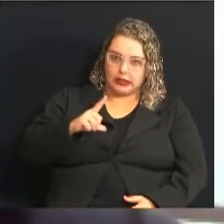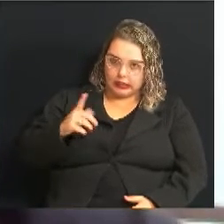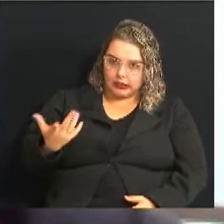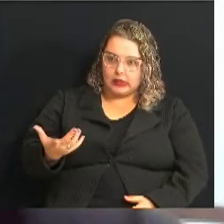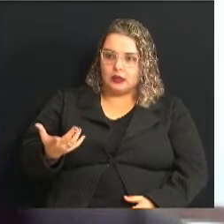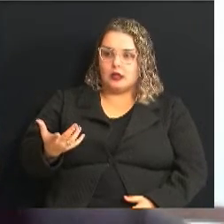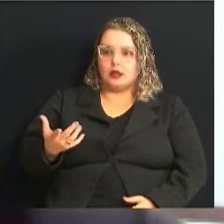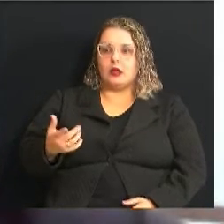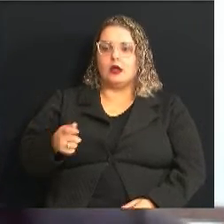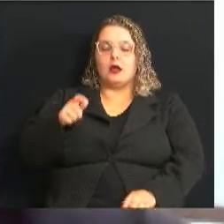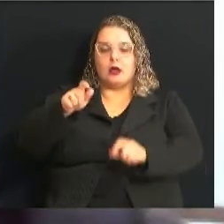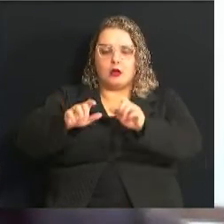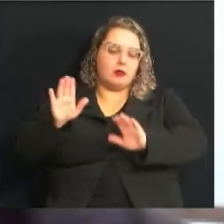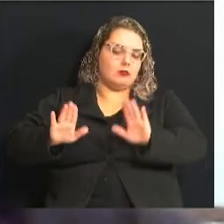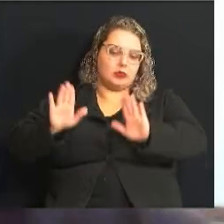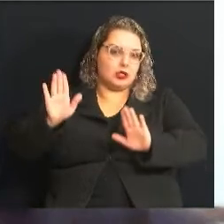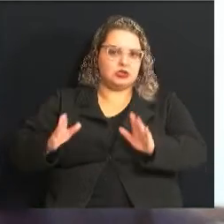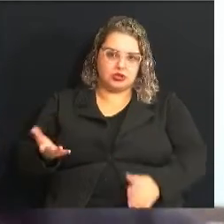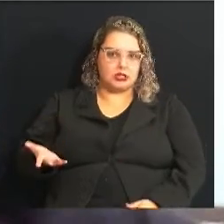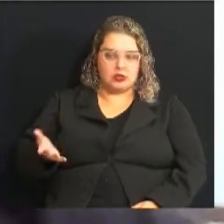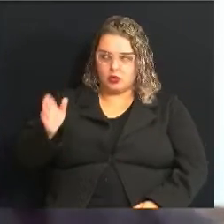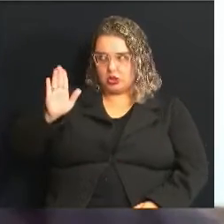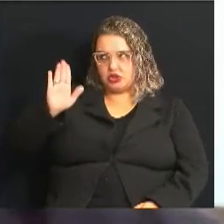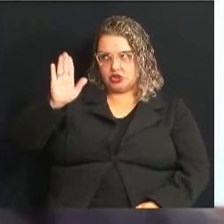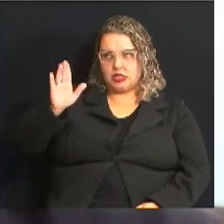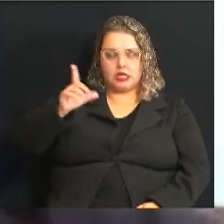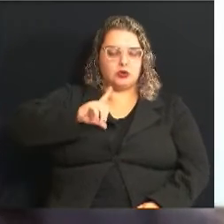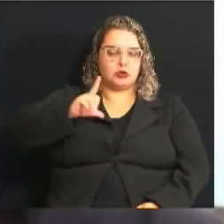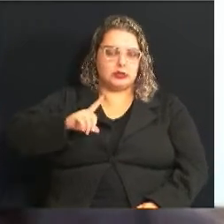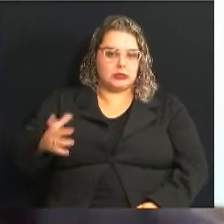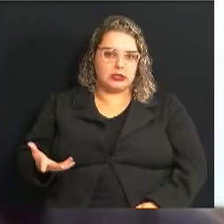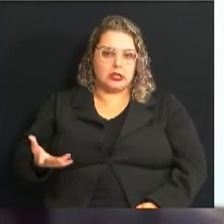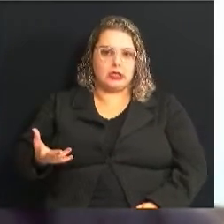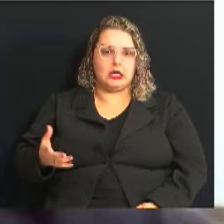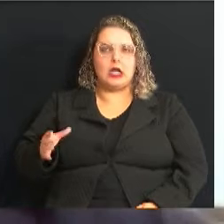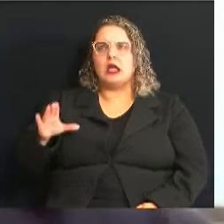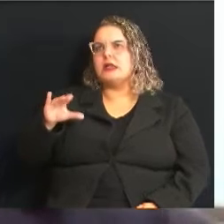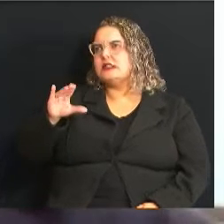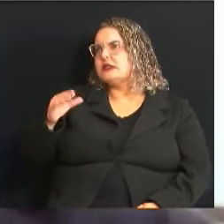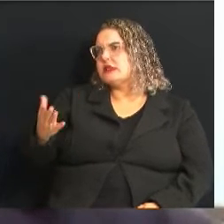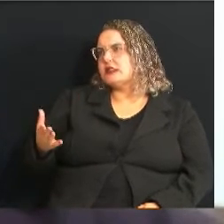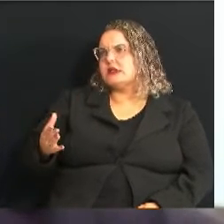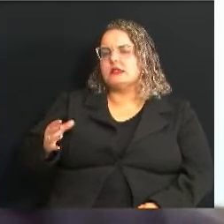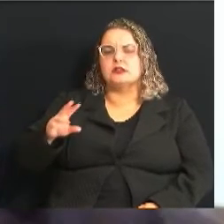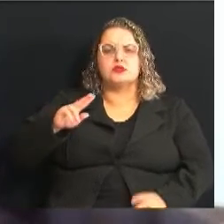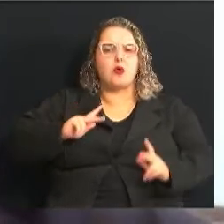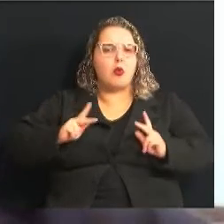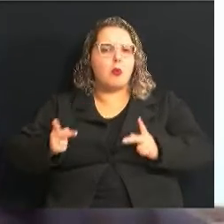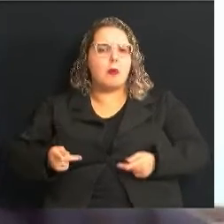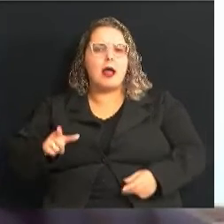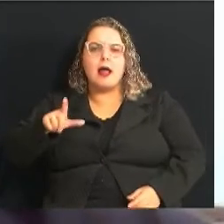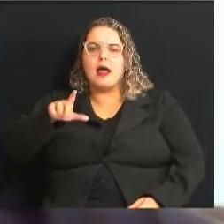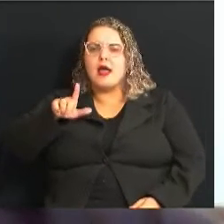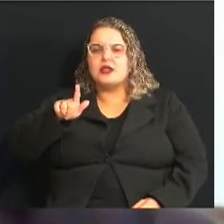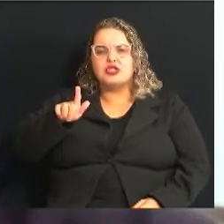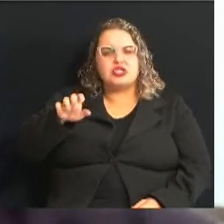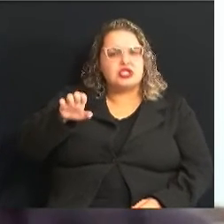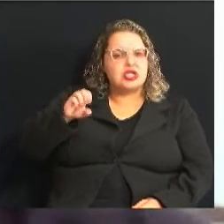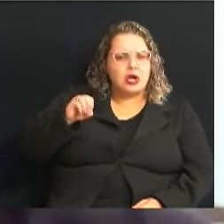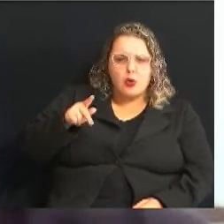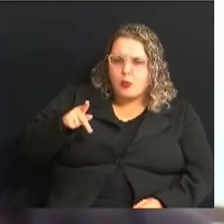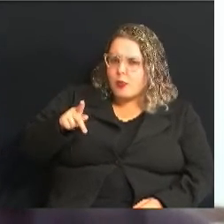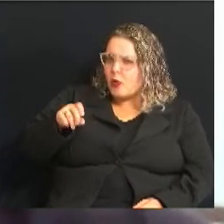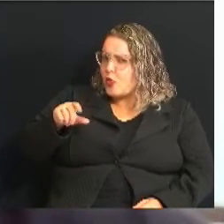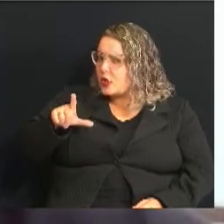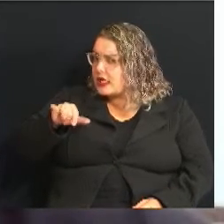mais de facilidade, por exemplo, na área de ciências humanas, gosta muito de geopolítica, de leitura, de interpretação, ele